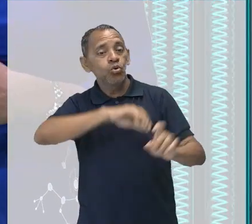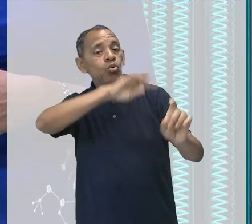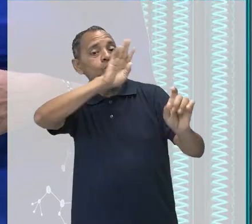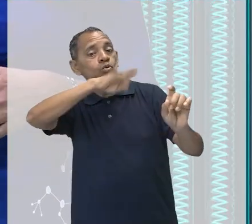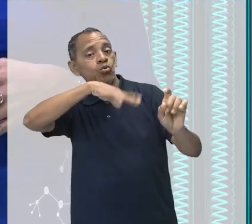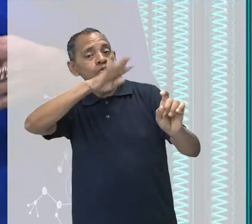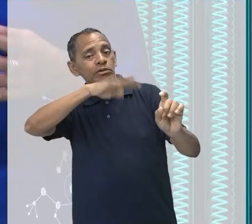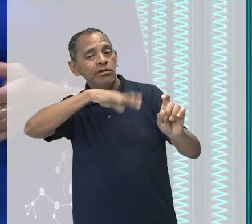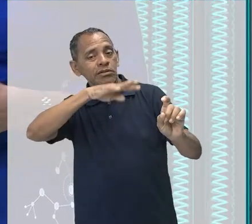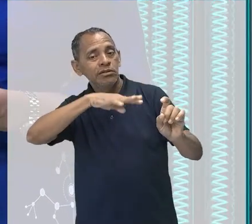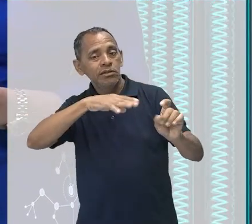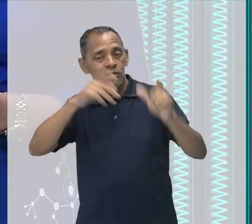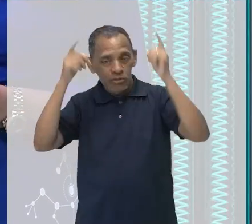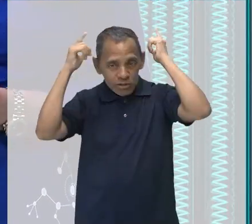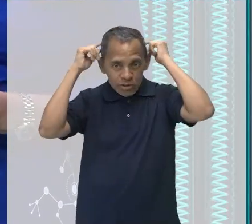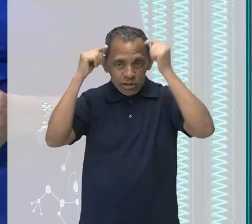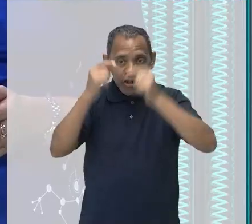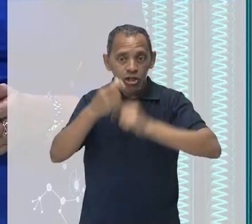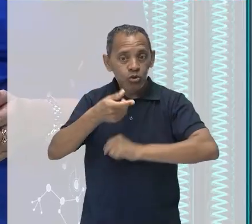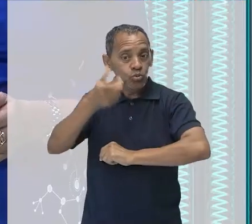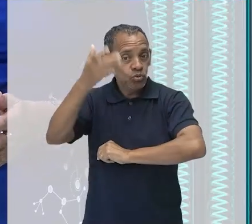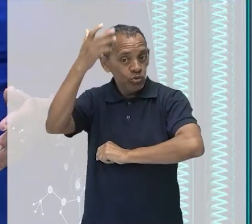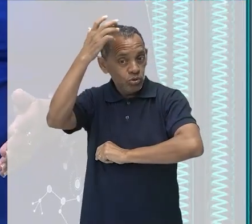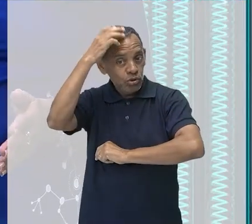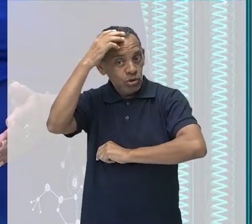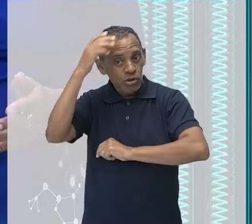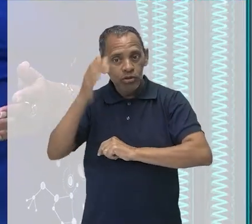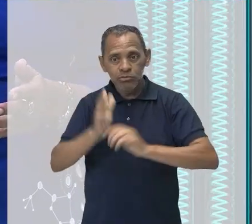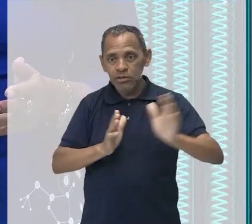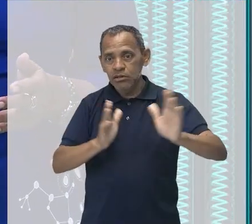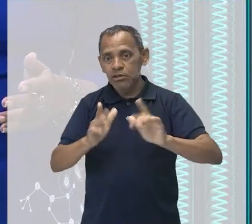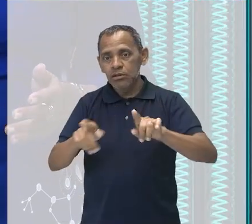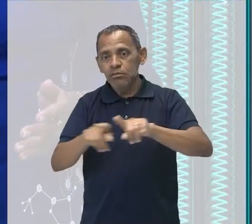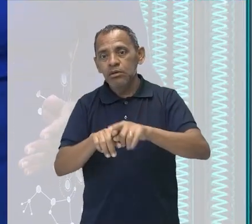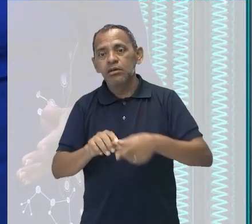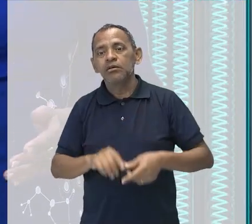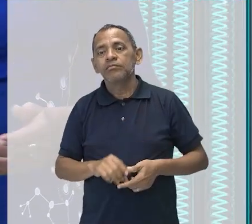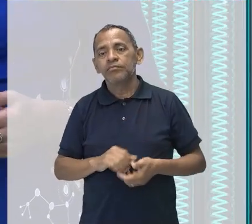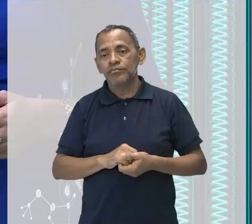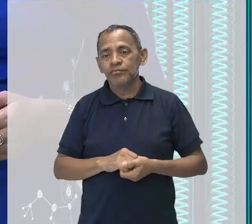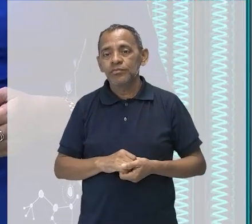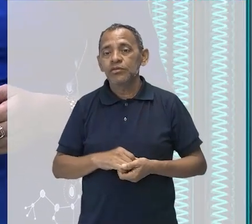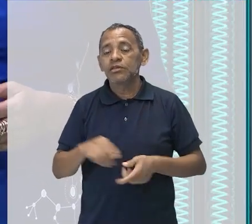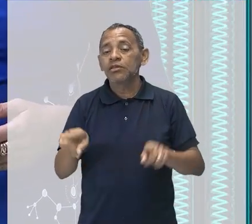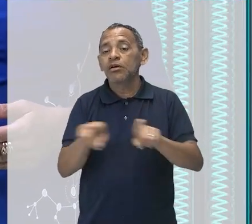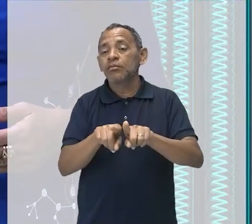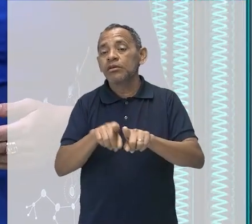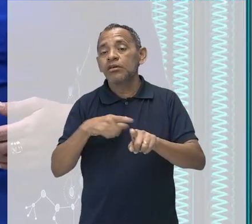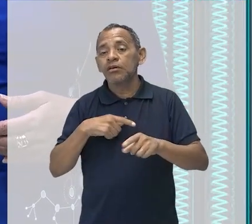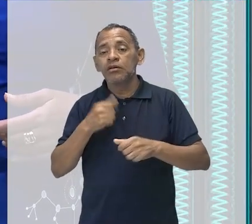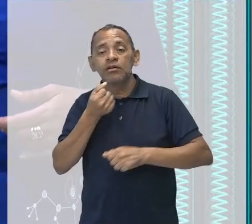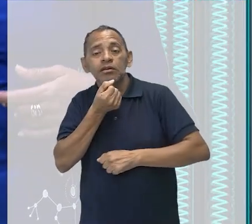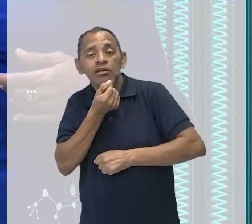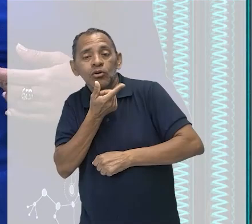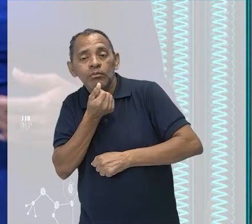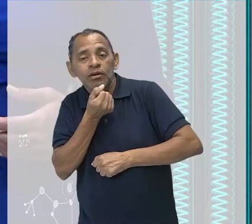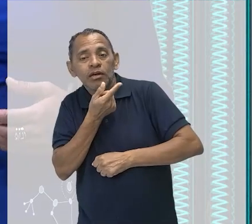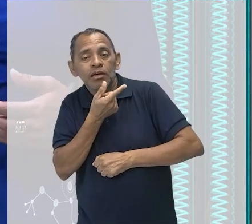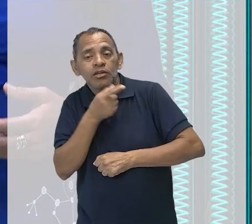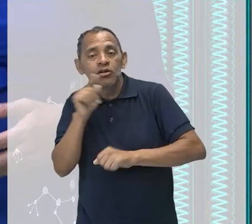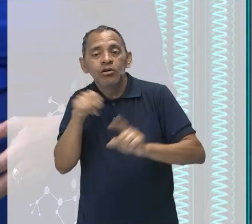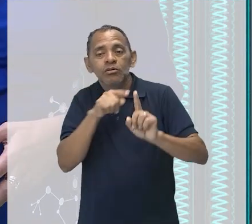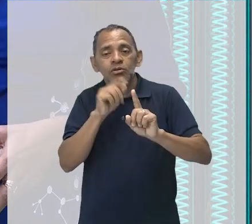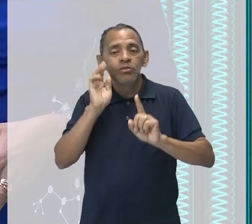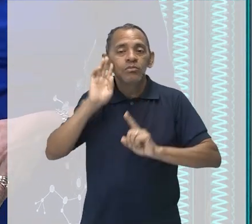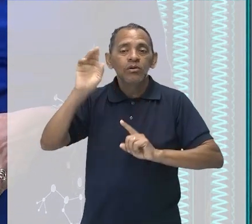rainhas, certo? E também havia a comédia, certo? A comédia tem como objetivo principal entreter